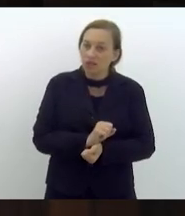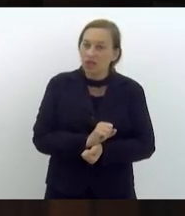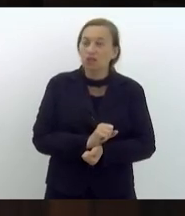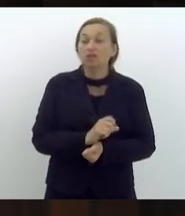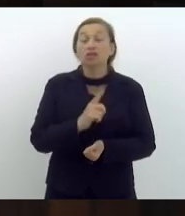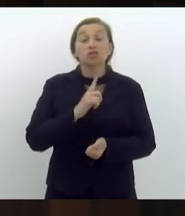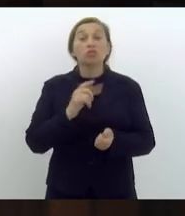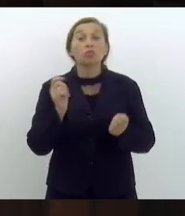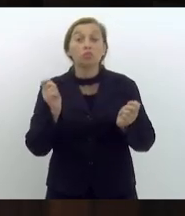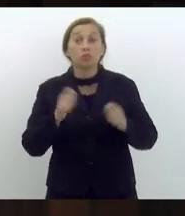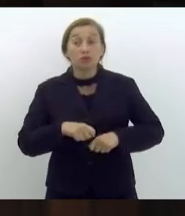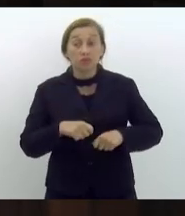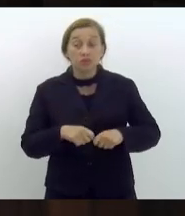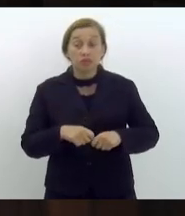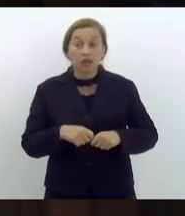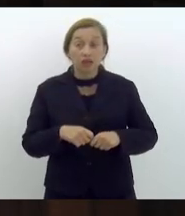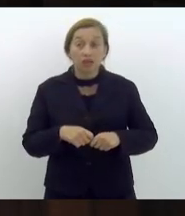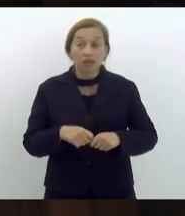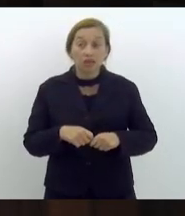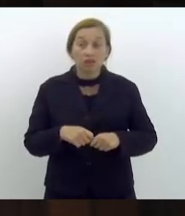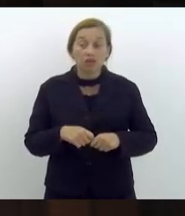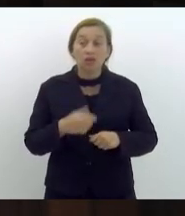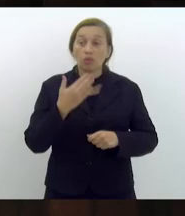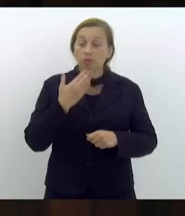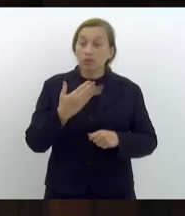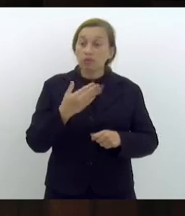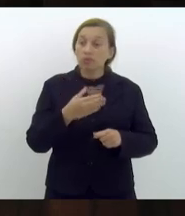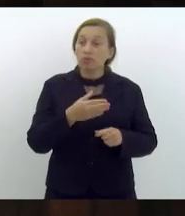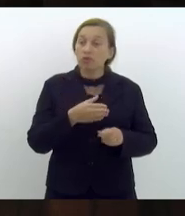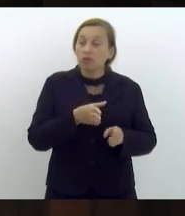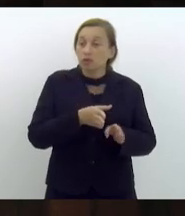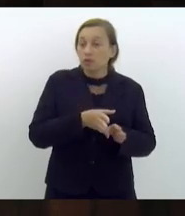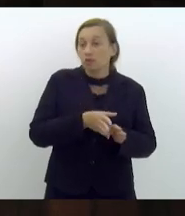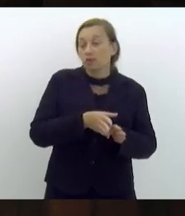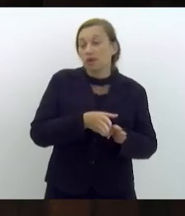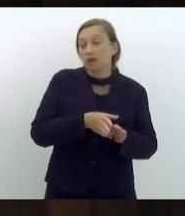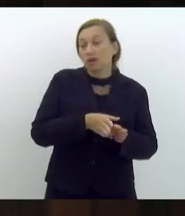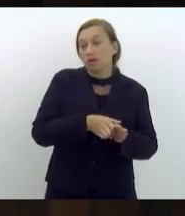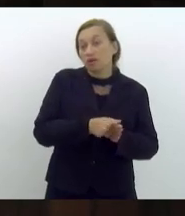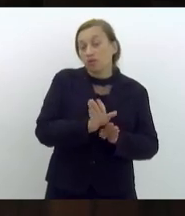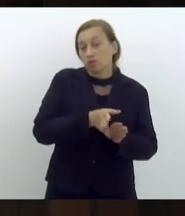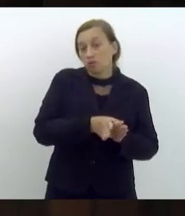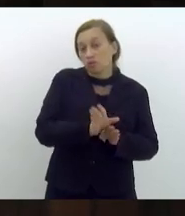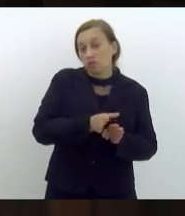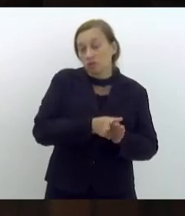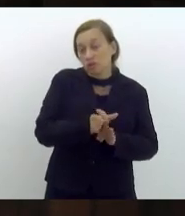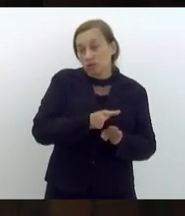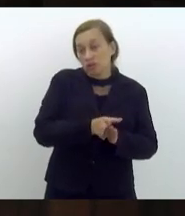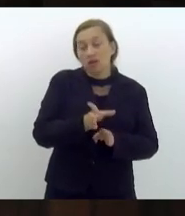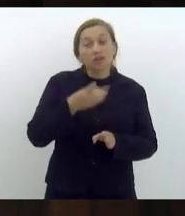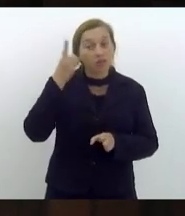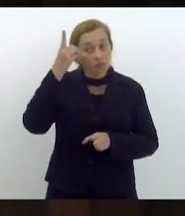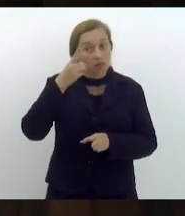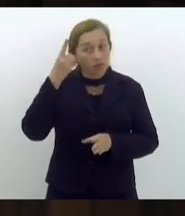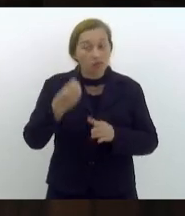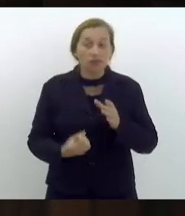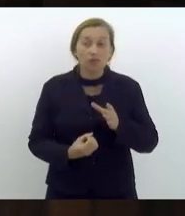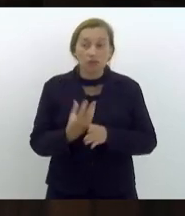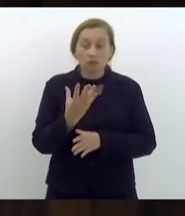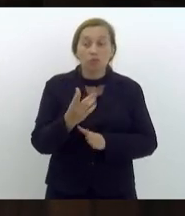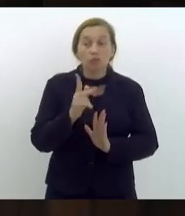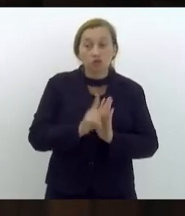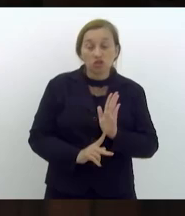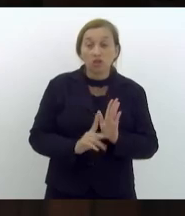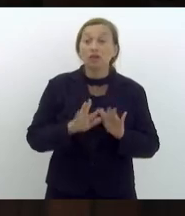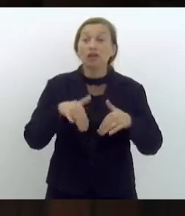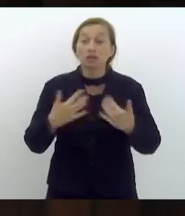uma possibilidade eu pedi para consultar deputada A autora do projeto porque eu não vou tomar decisão pela autora do projeto então